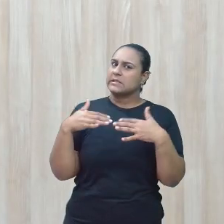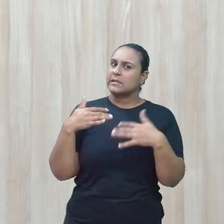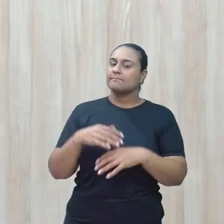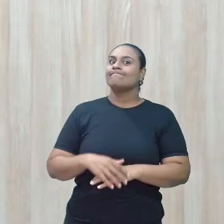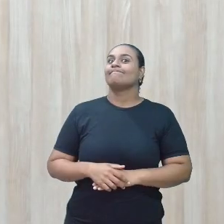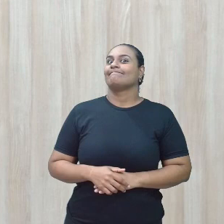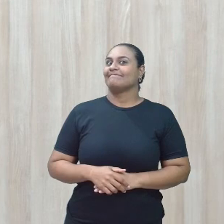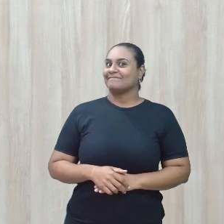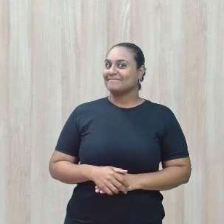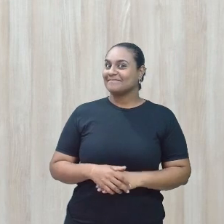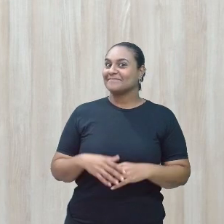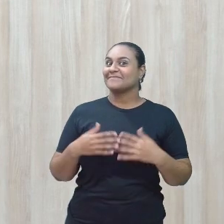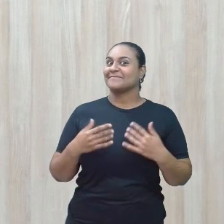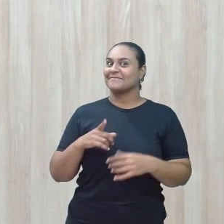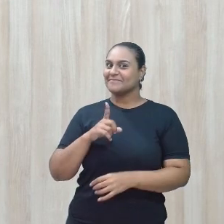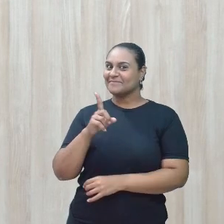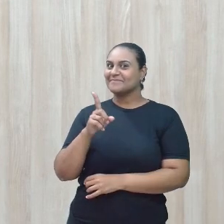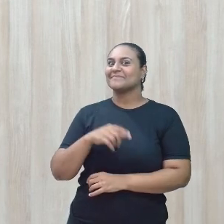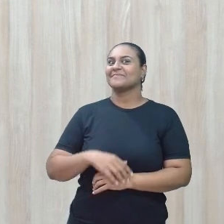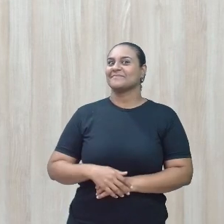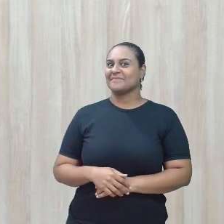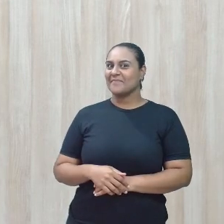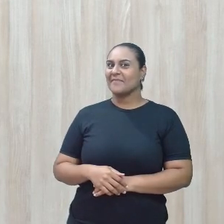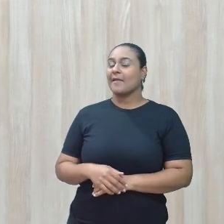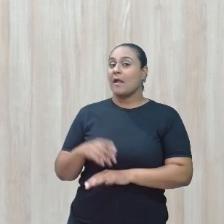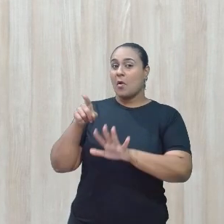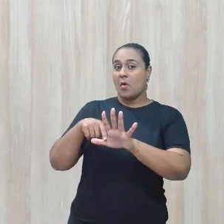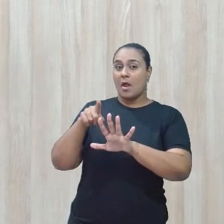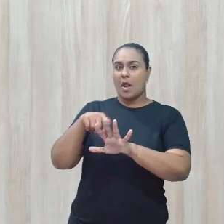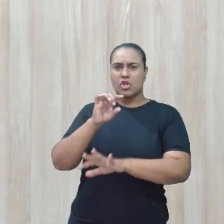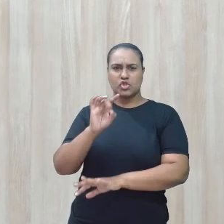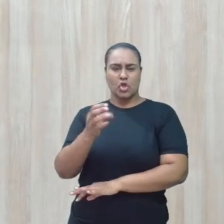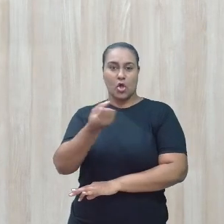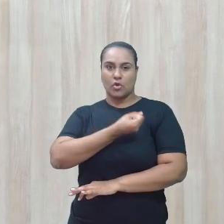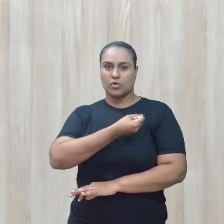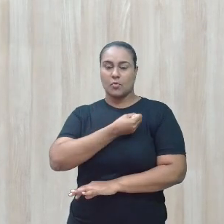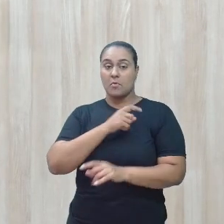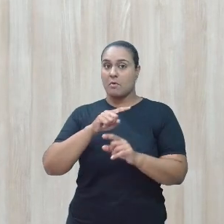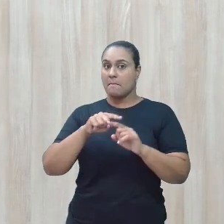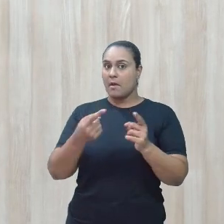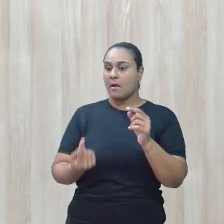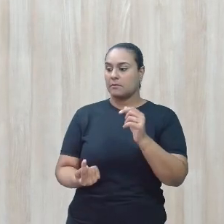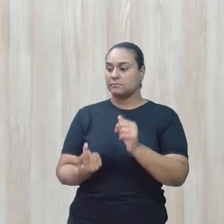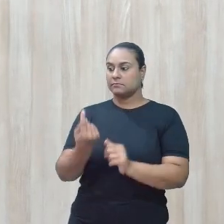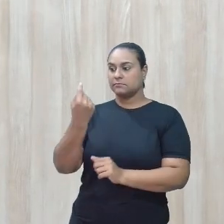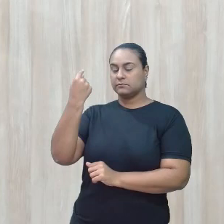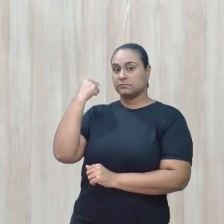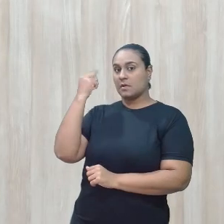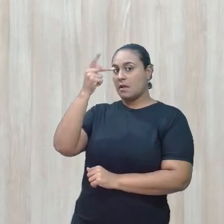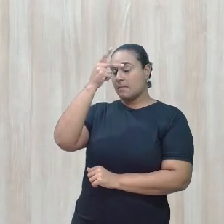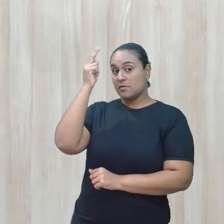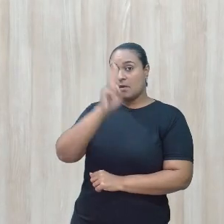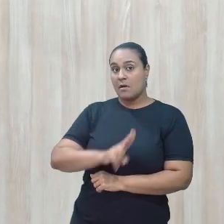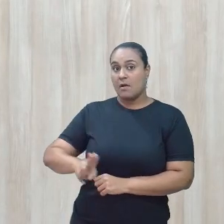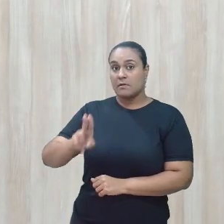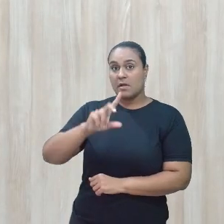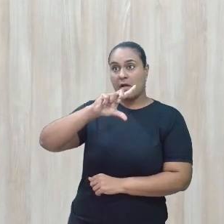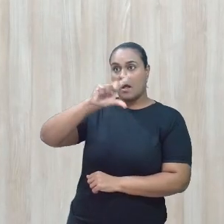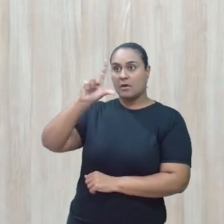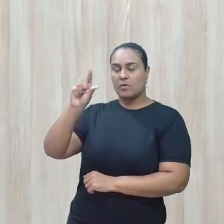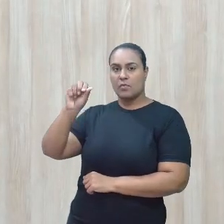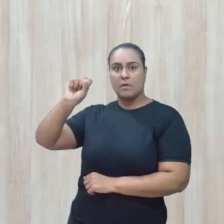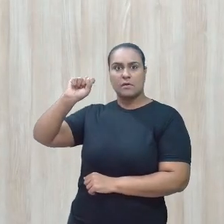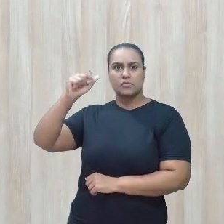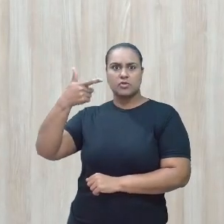Tá vendo, rapaz, que o pessoal fala de calendário só número, mas lá atrás E o pessoal já usava o Sol e a Lua, e o Sol e a